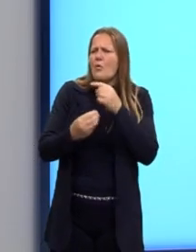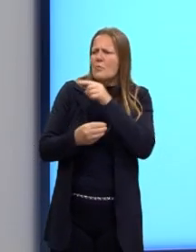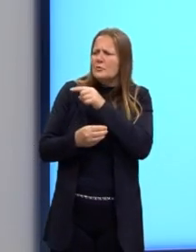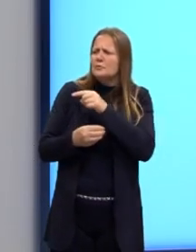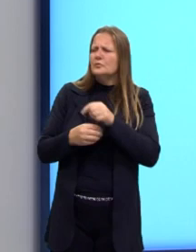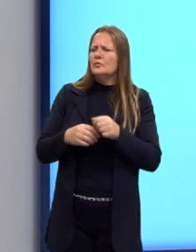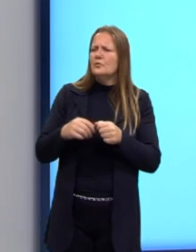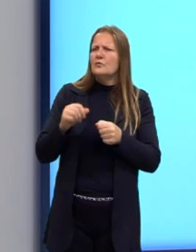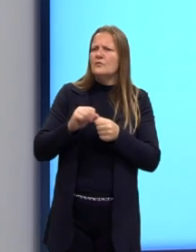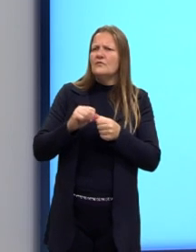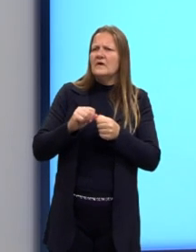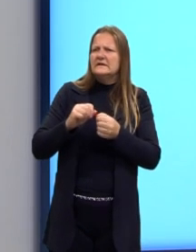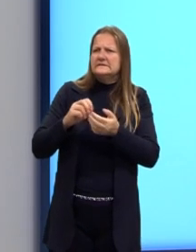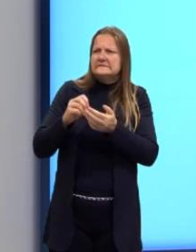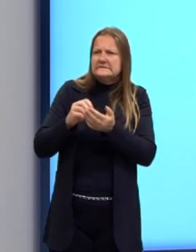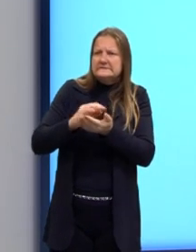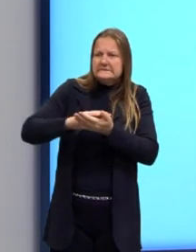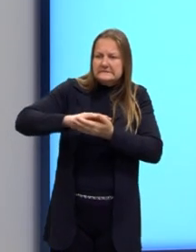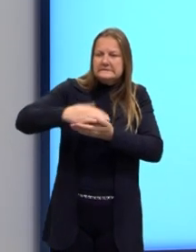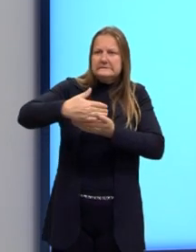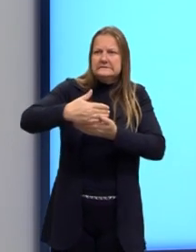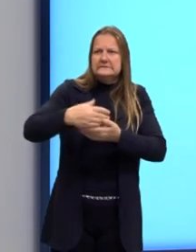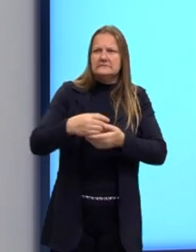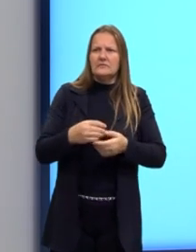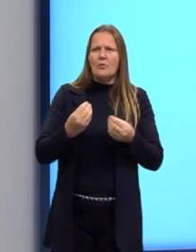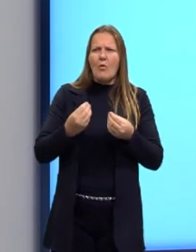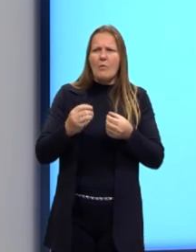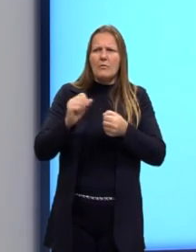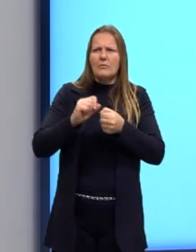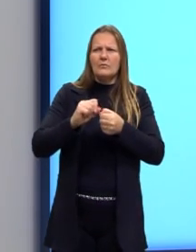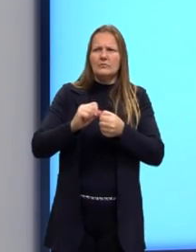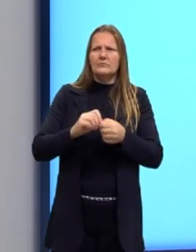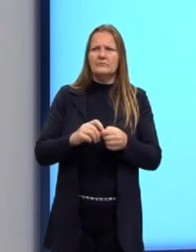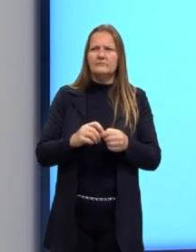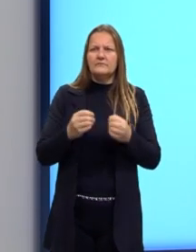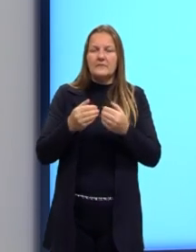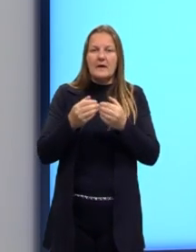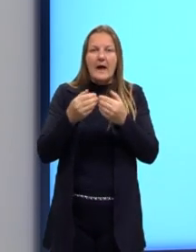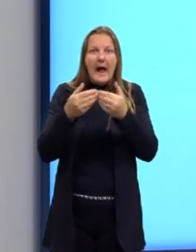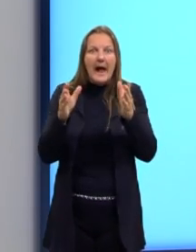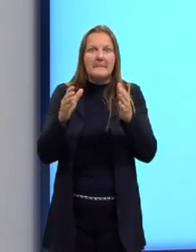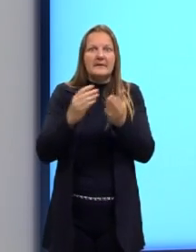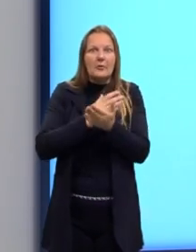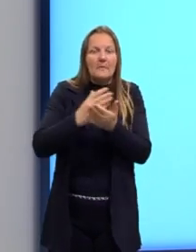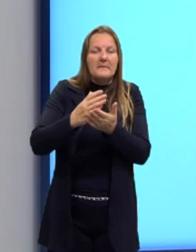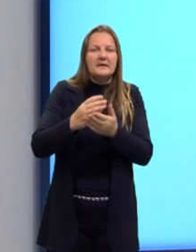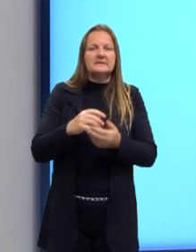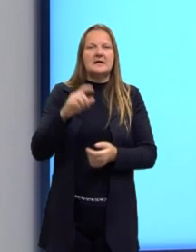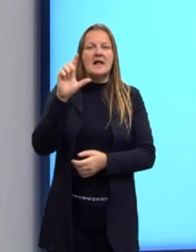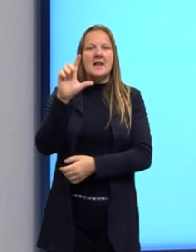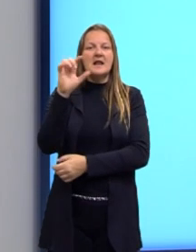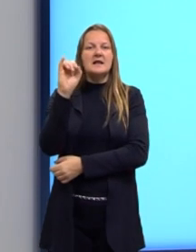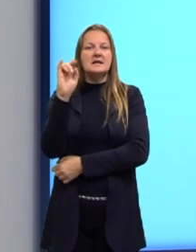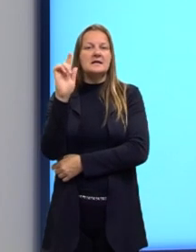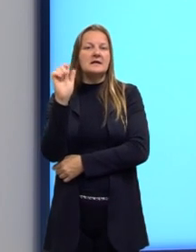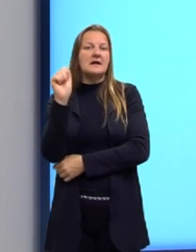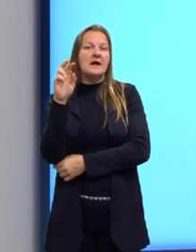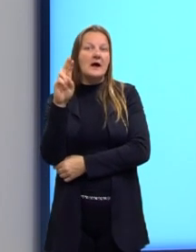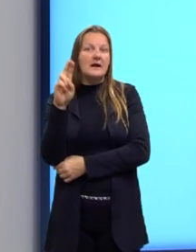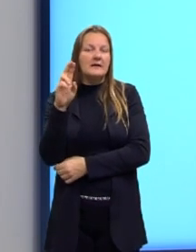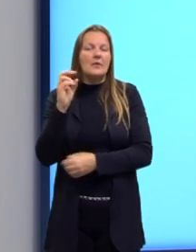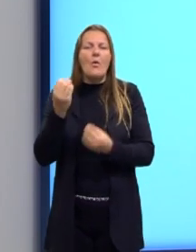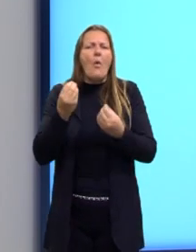liga essa coisa né então o Turn on é o ligar